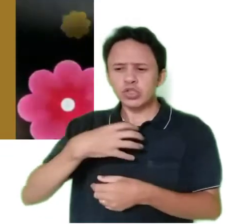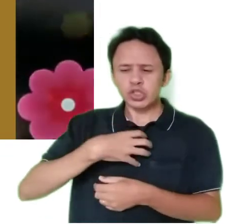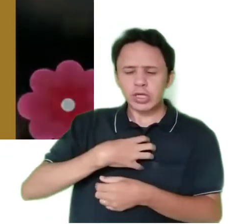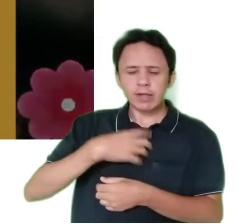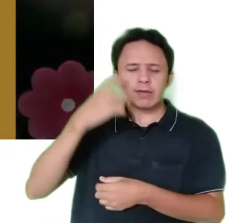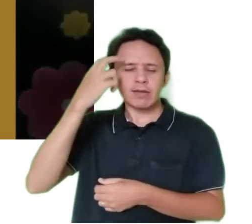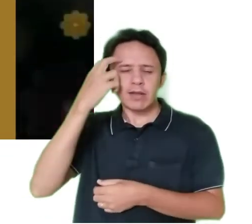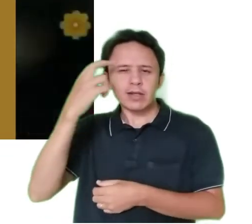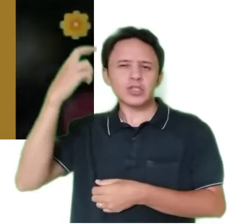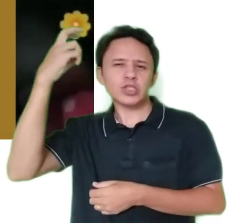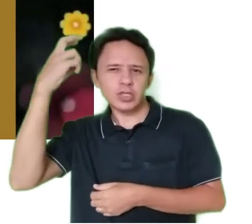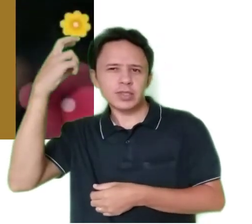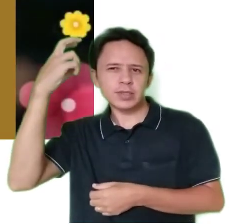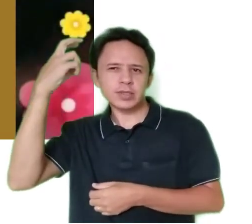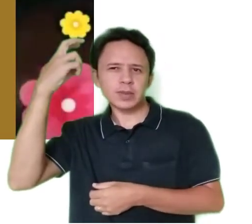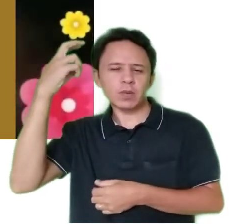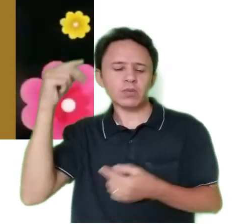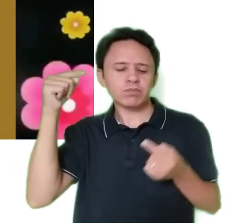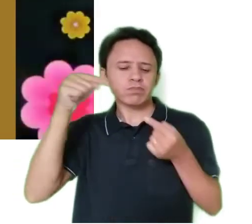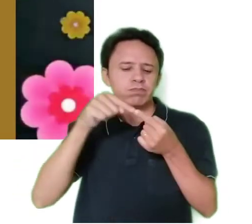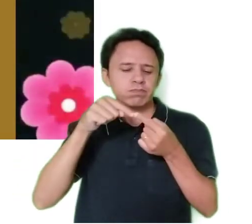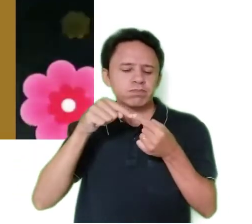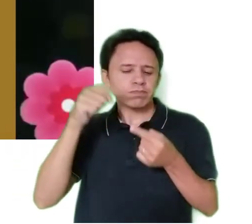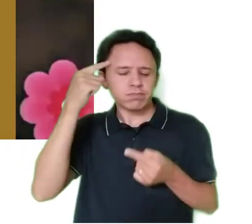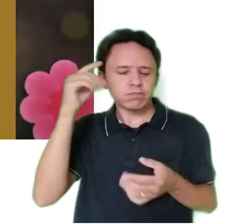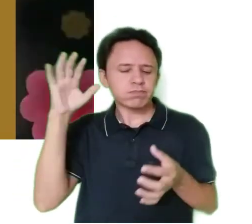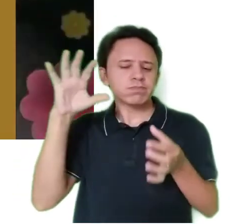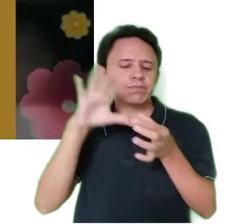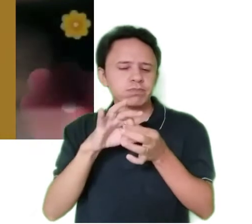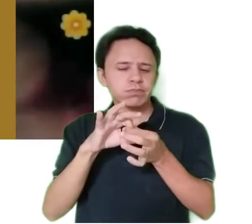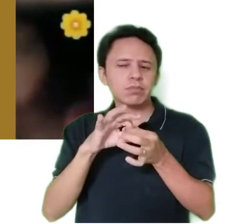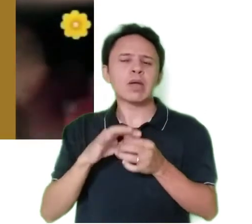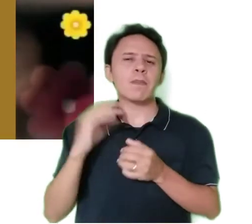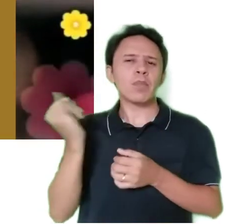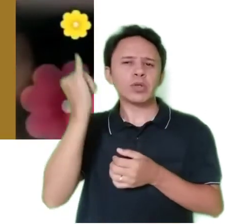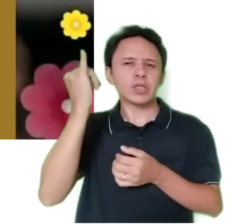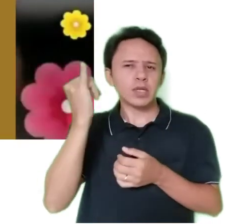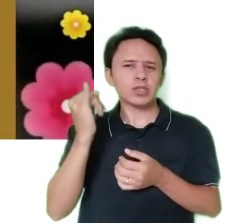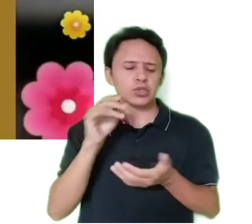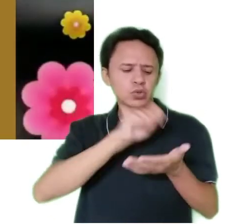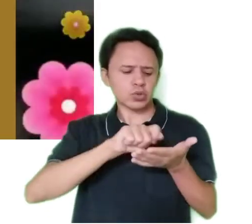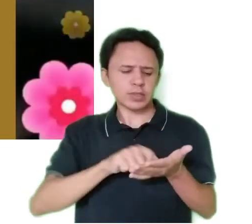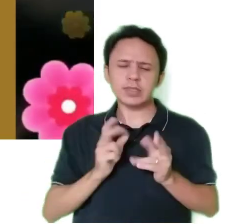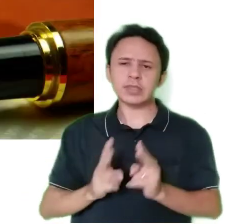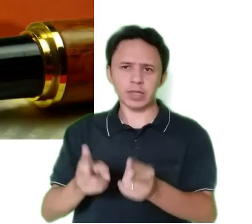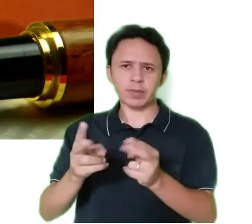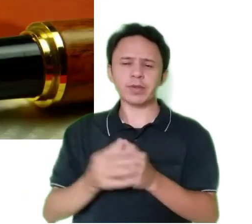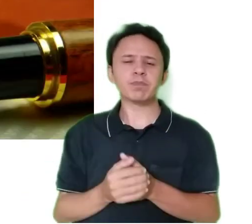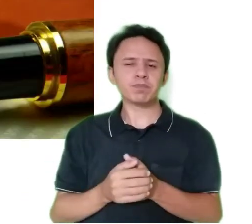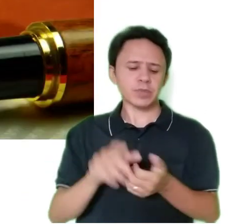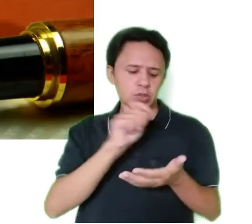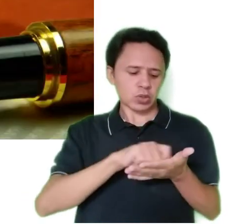nossa inteligência trabalha. O importante é tomar nota sempre.